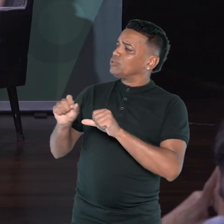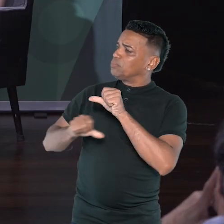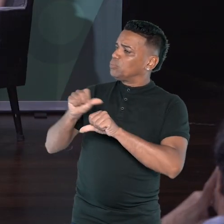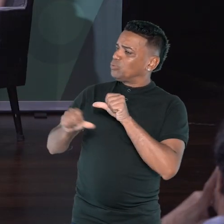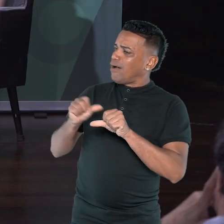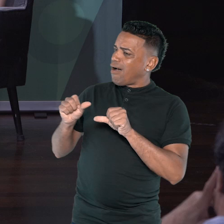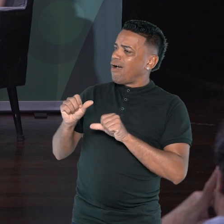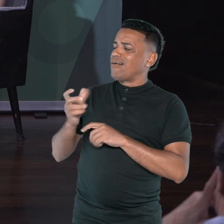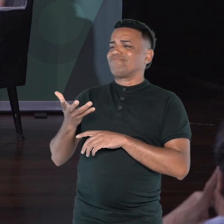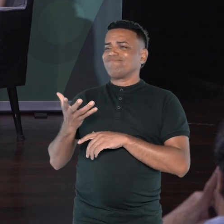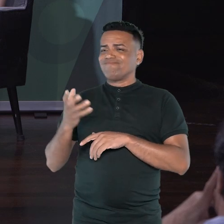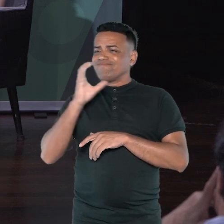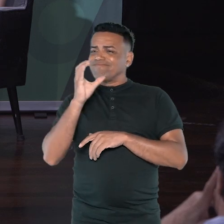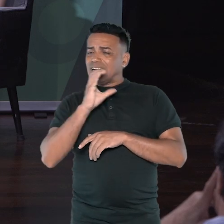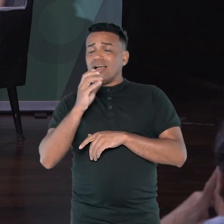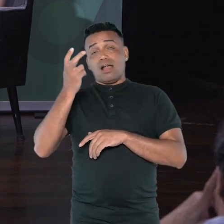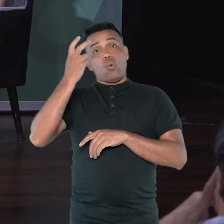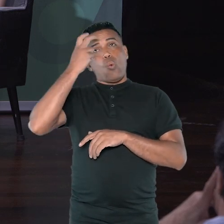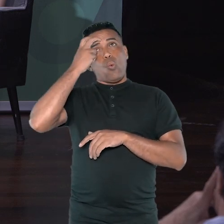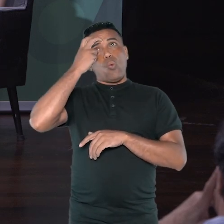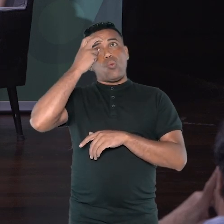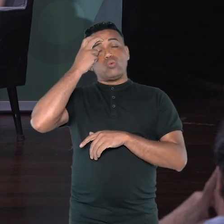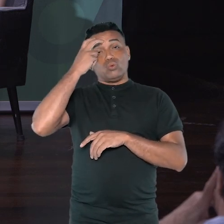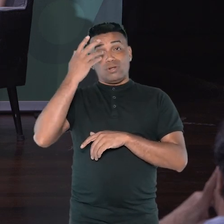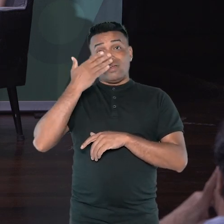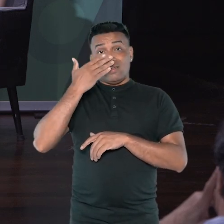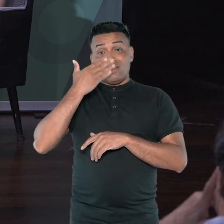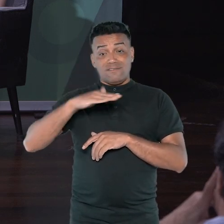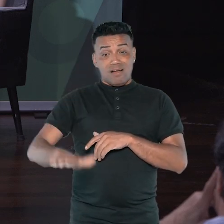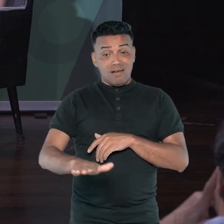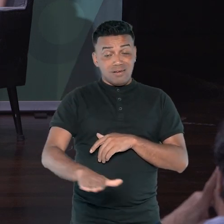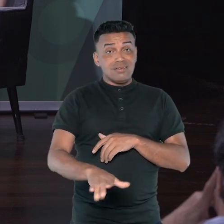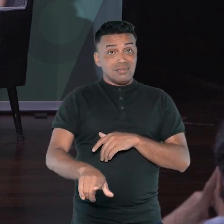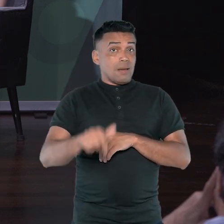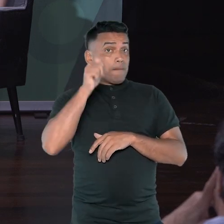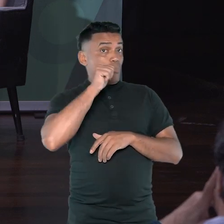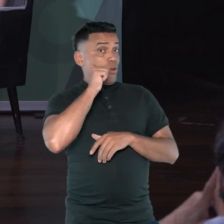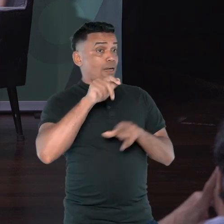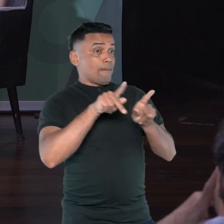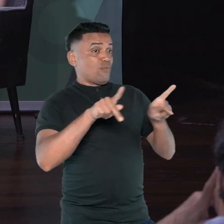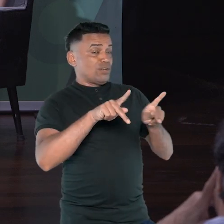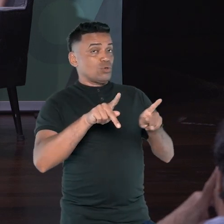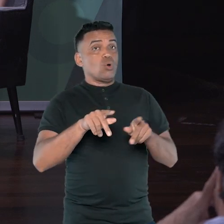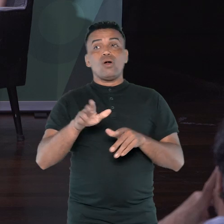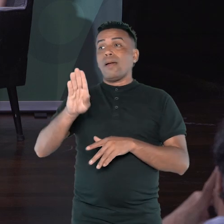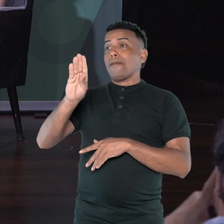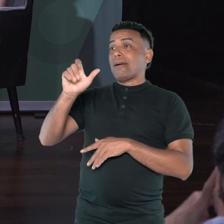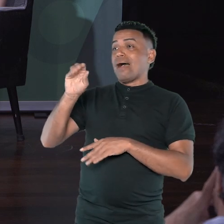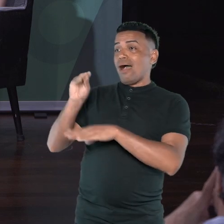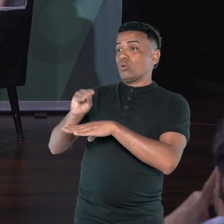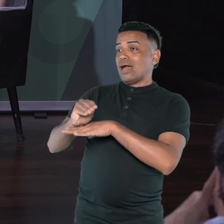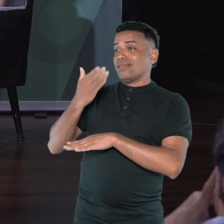urgentemente essa cultura de que, na primeira infância, são as mulheres professoras, babás são